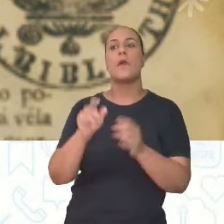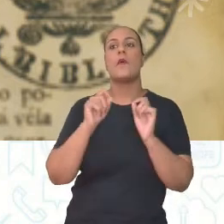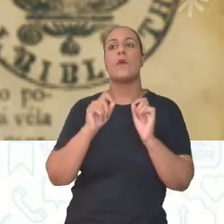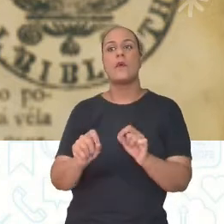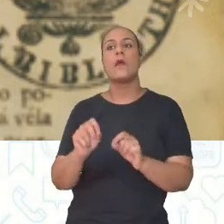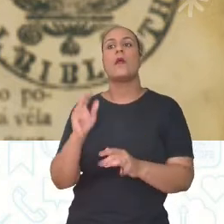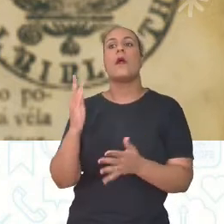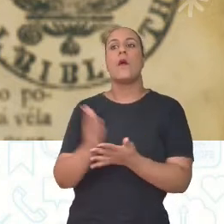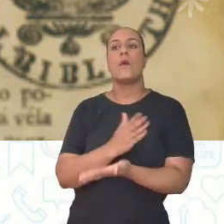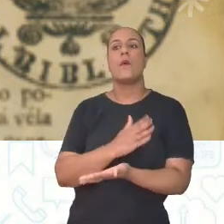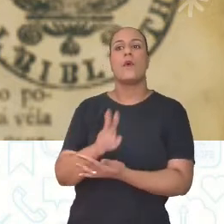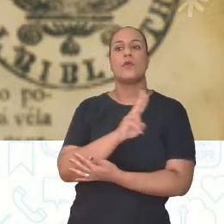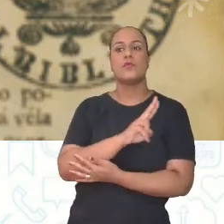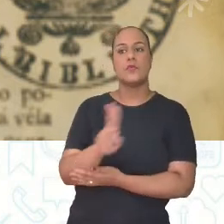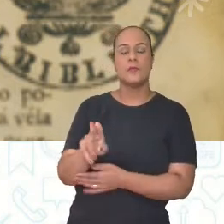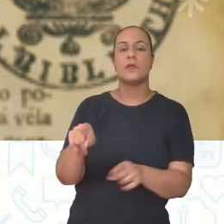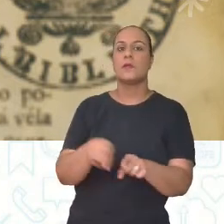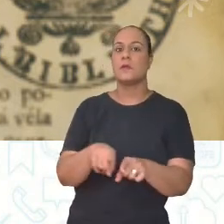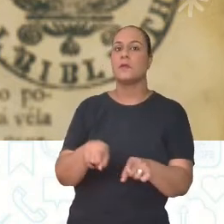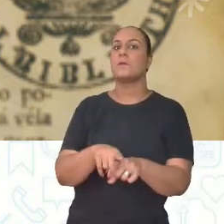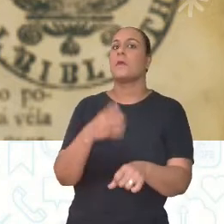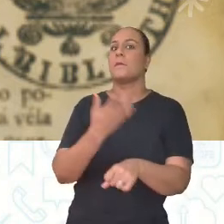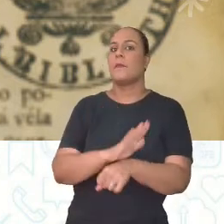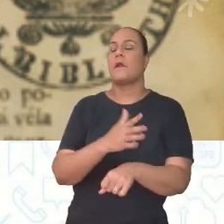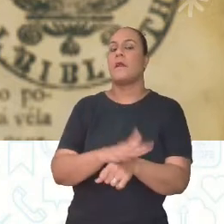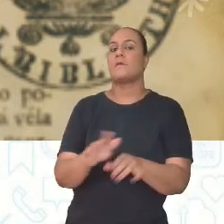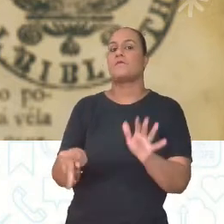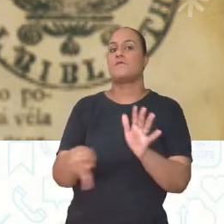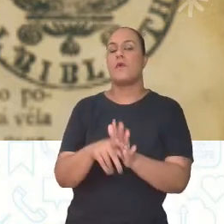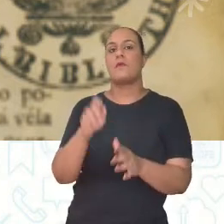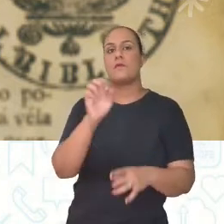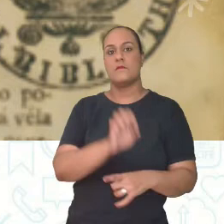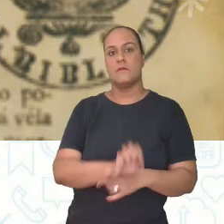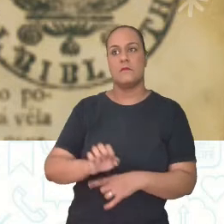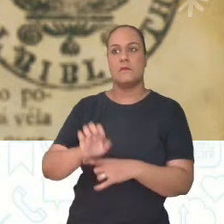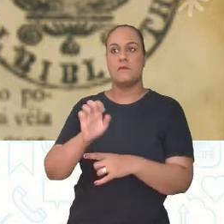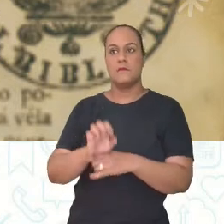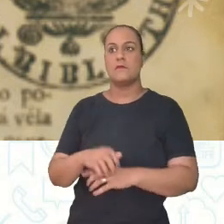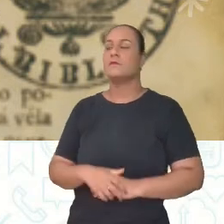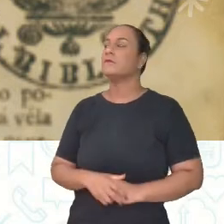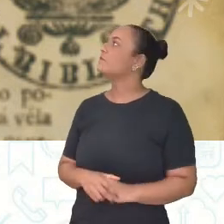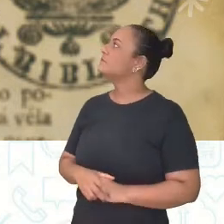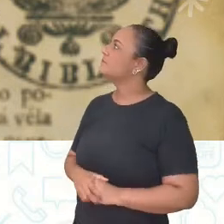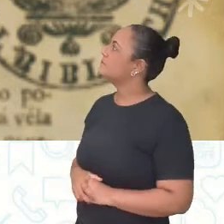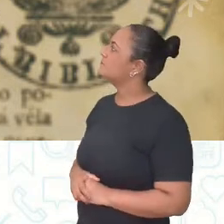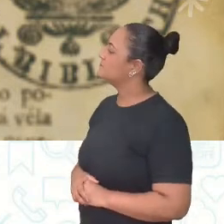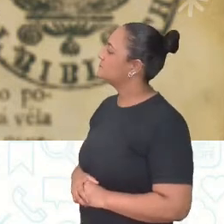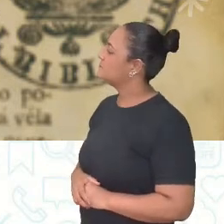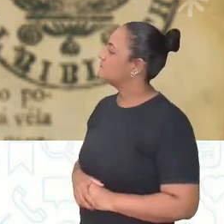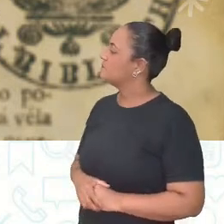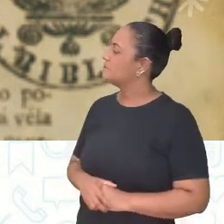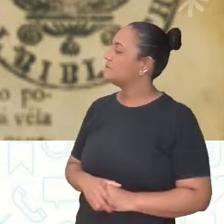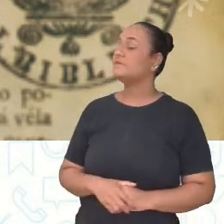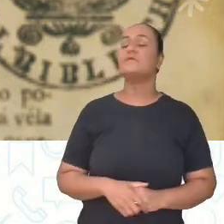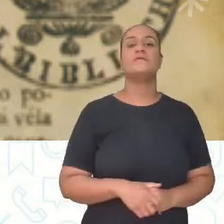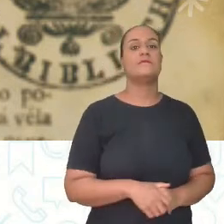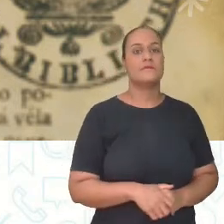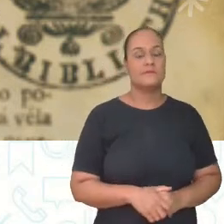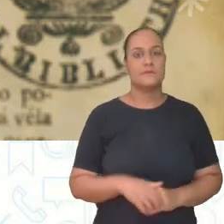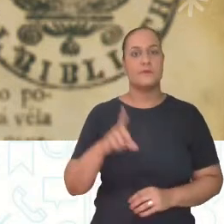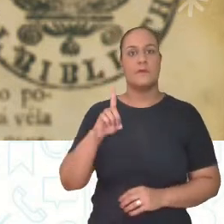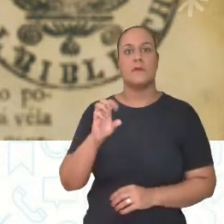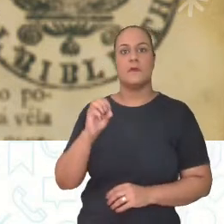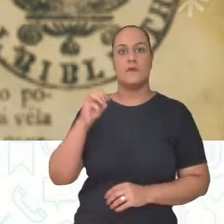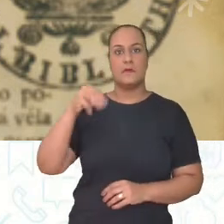nomeações e diversos atos do Estado, certo? Dom João como um grande estadista aí, né? O